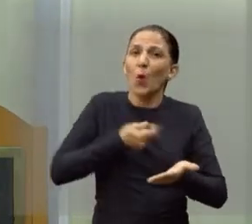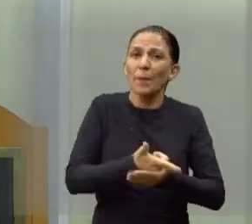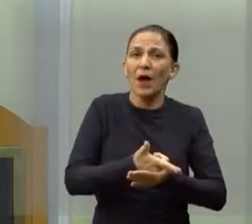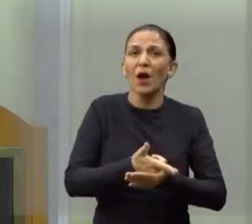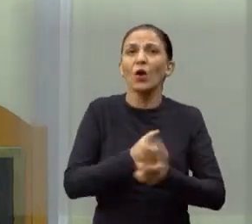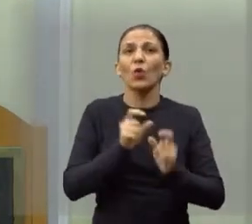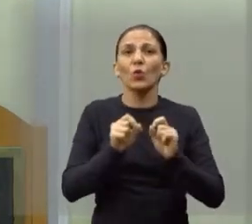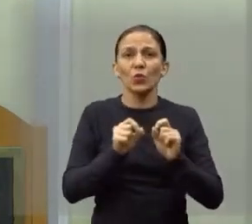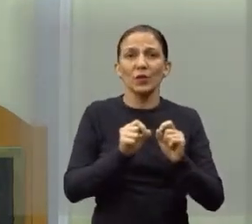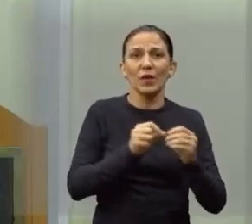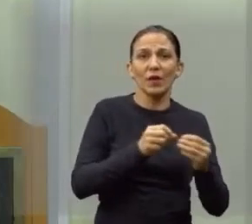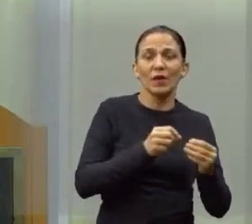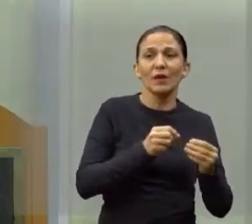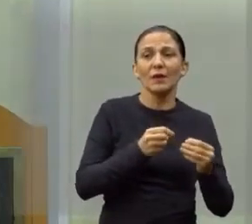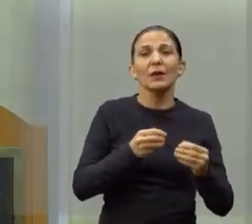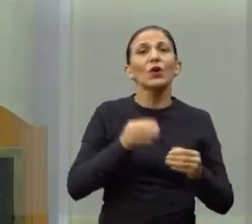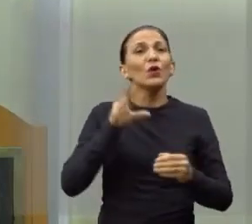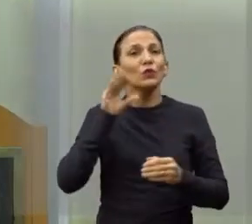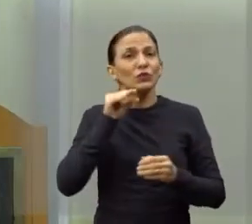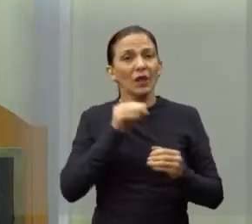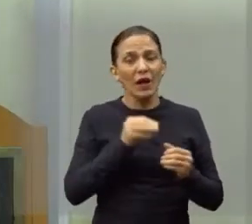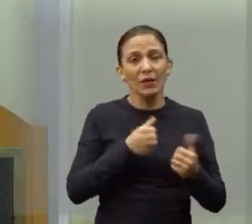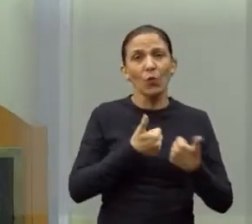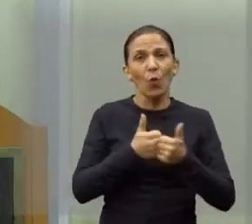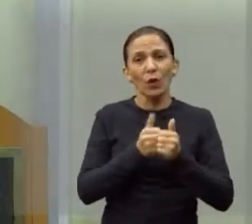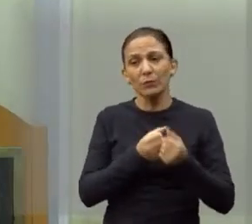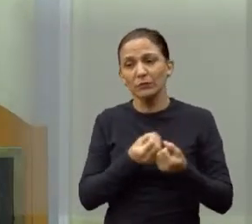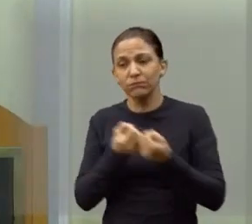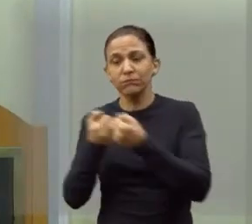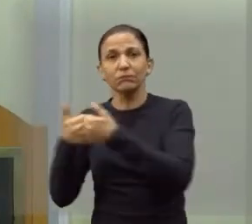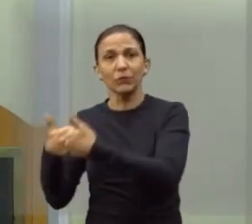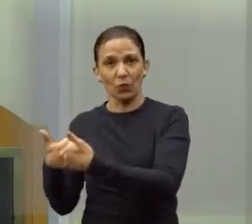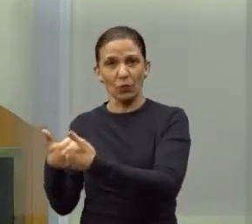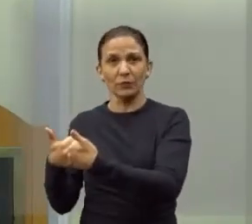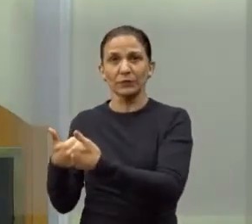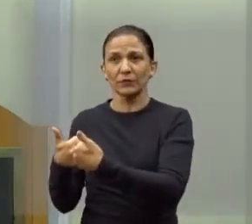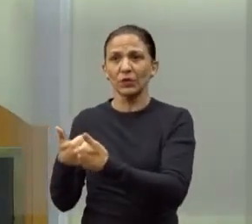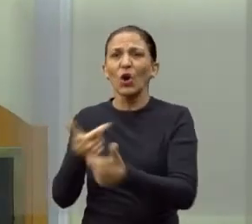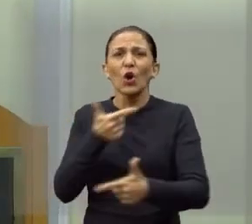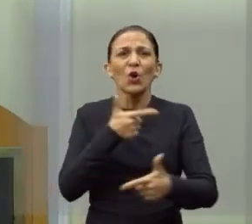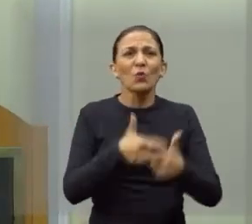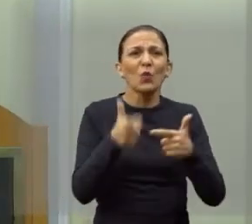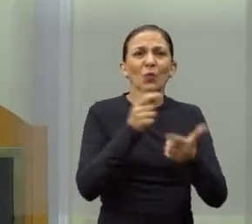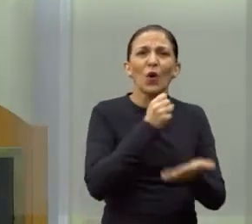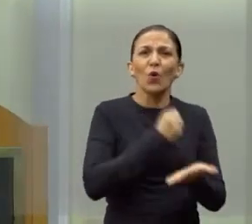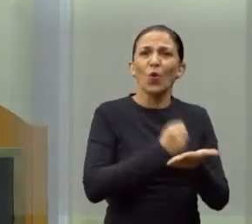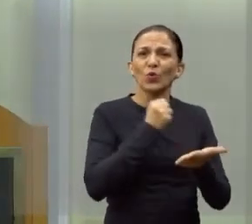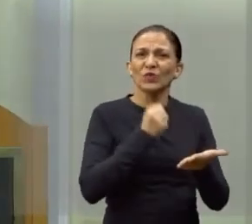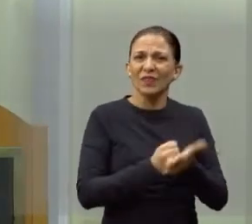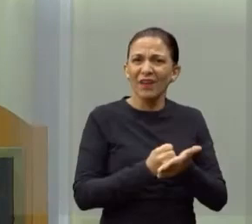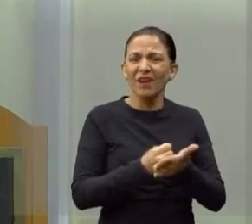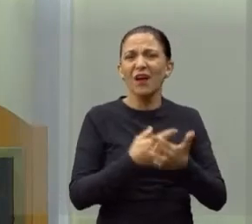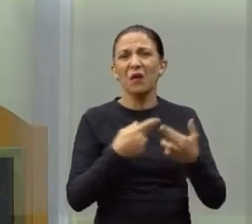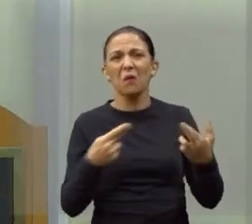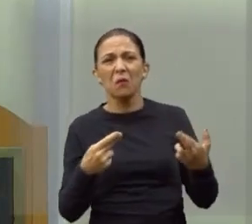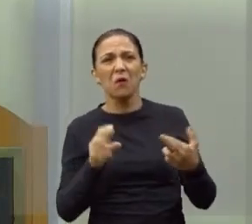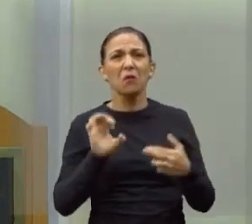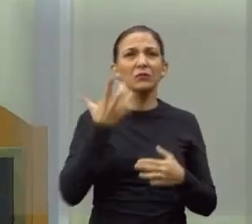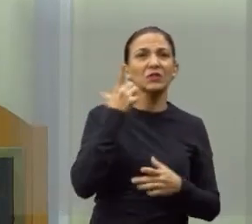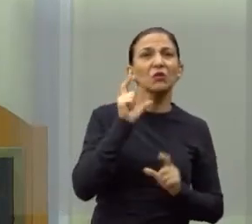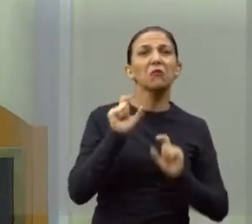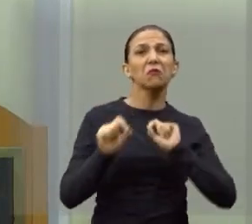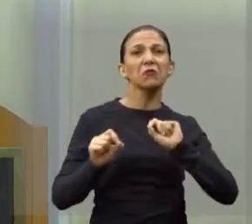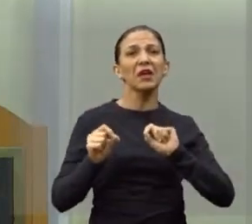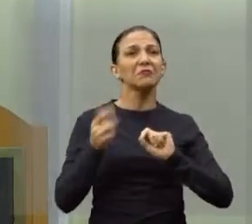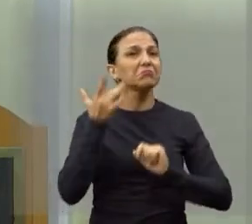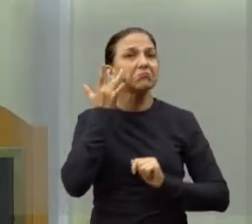para deslocamento dos próprios servidores. Pera, teve algum problema na contratação da aquisição desses ônibus? O que